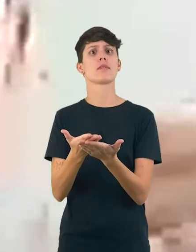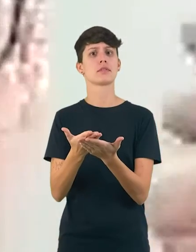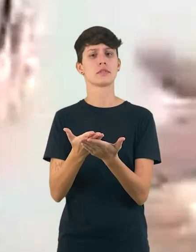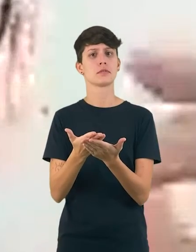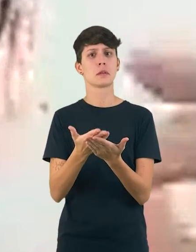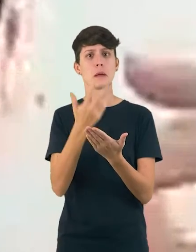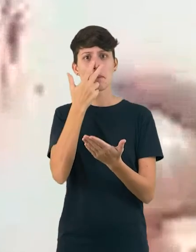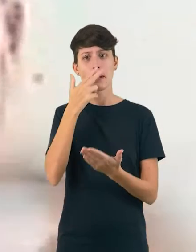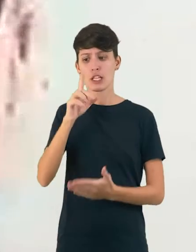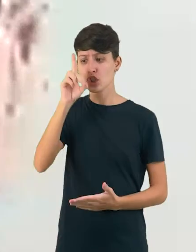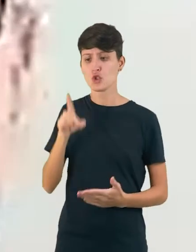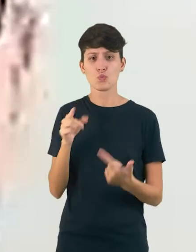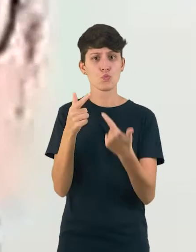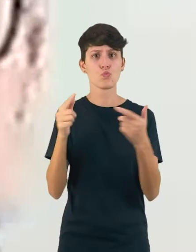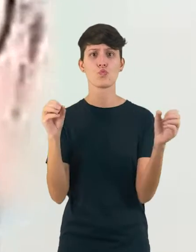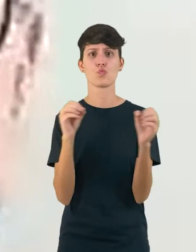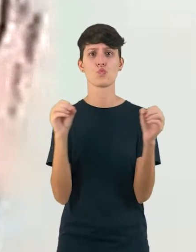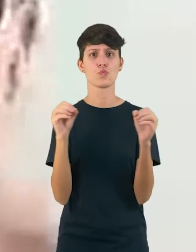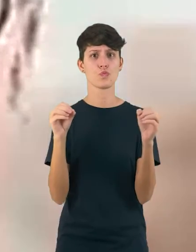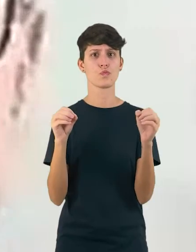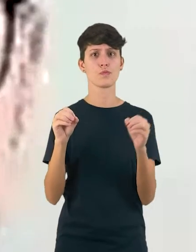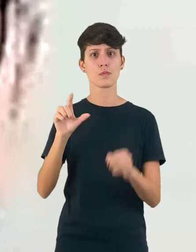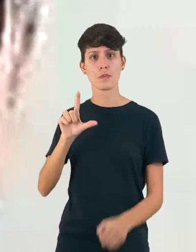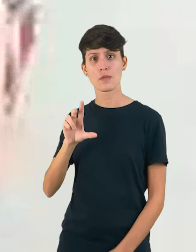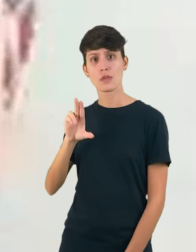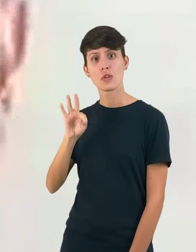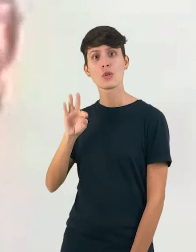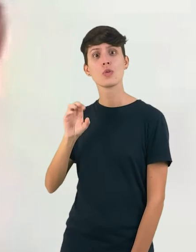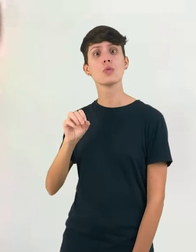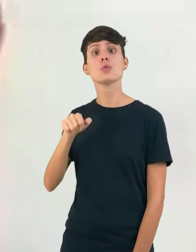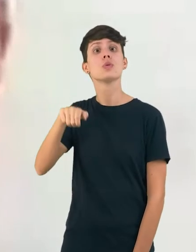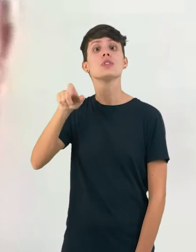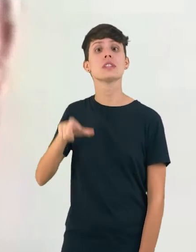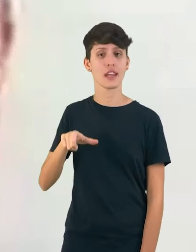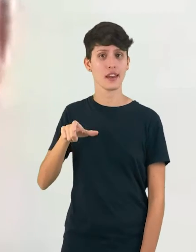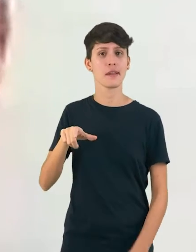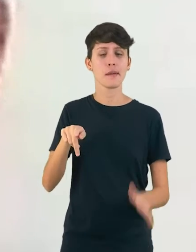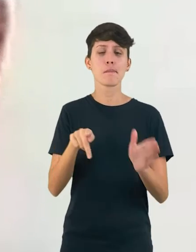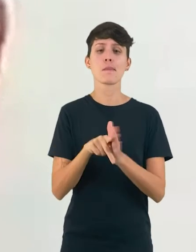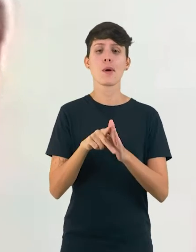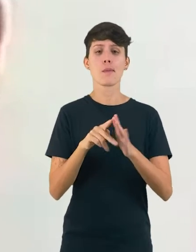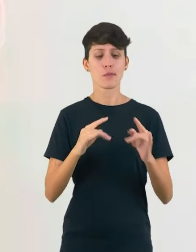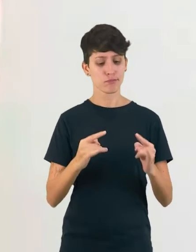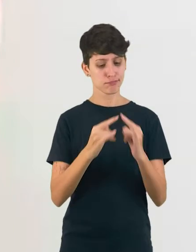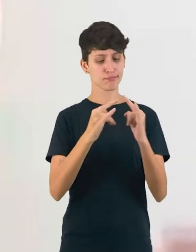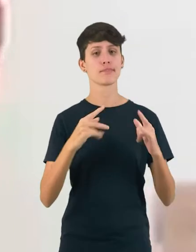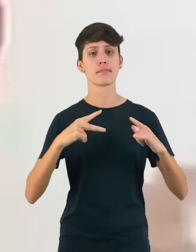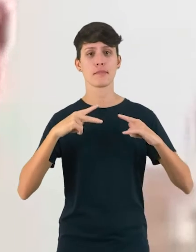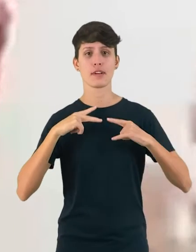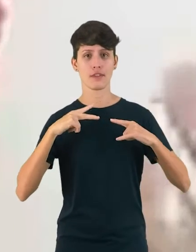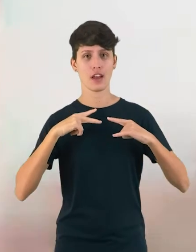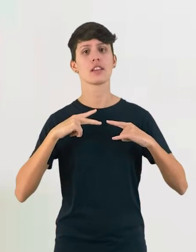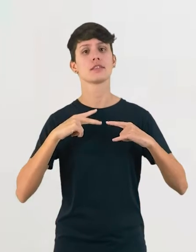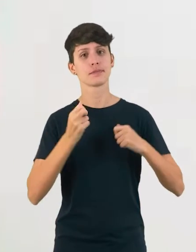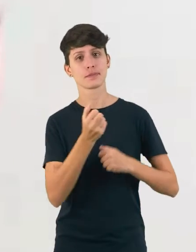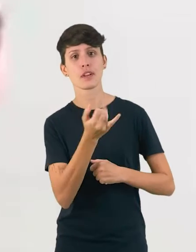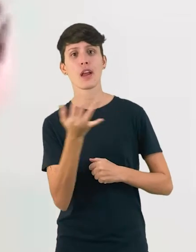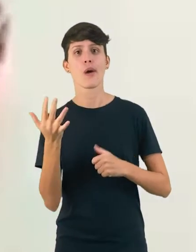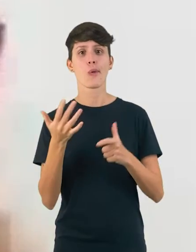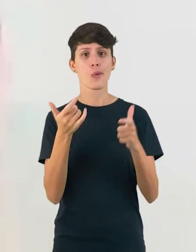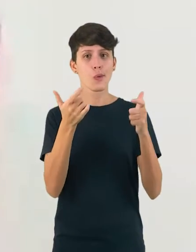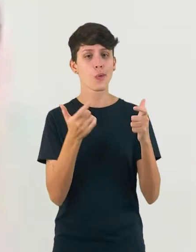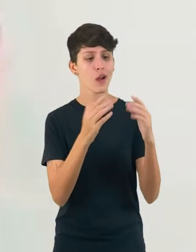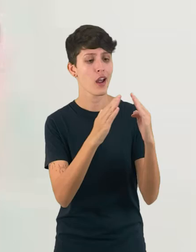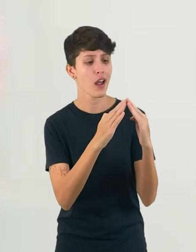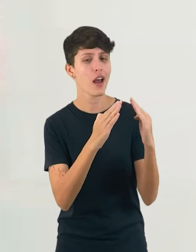a rito nenhum. E, consequentemente, o luto passou a ser da esfera